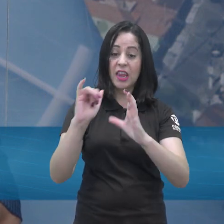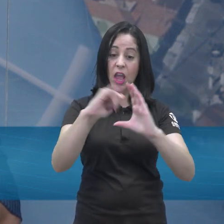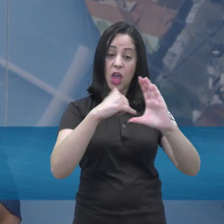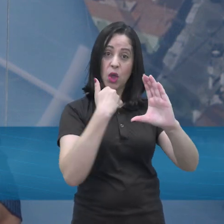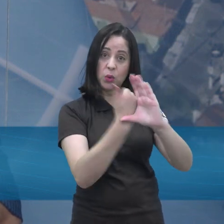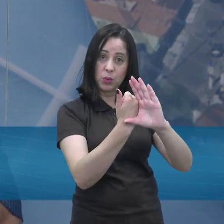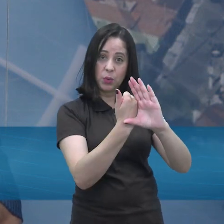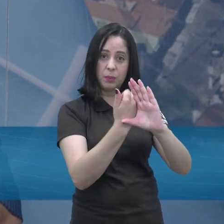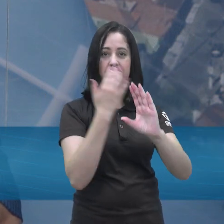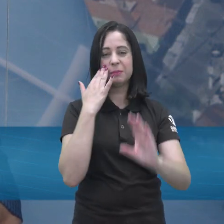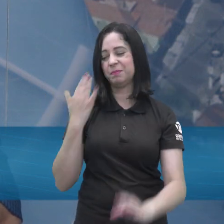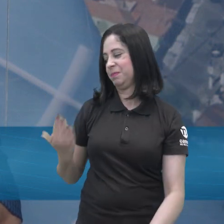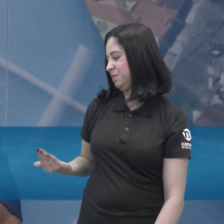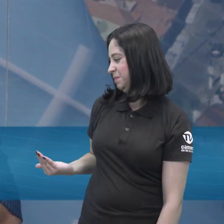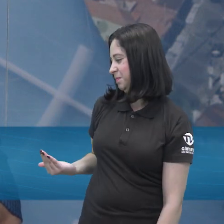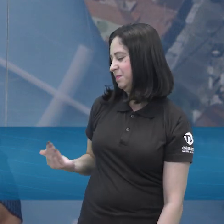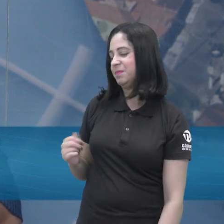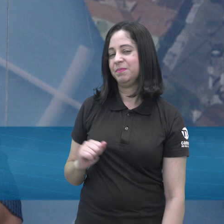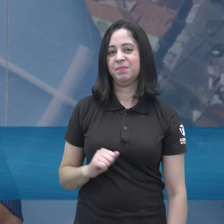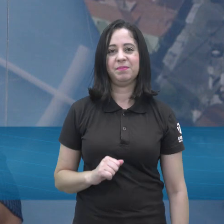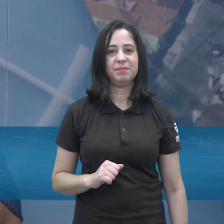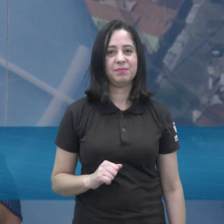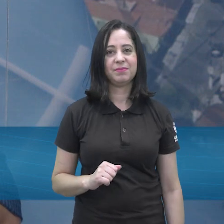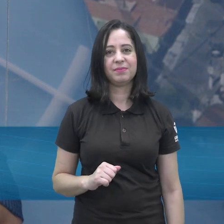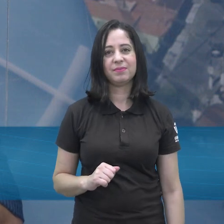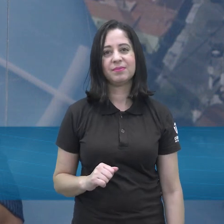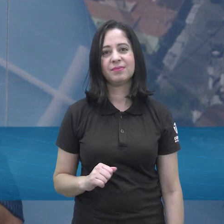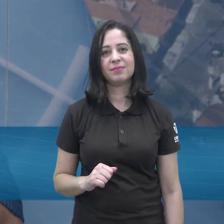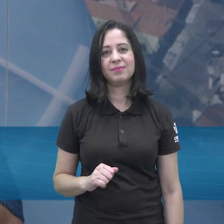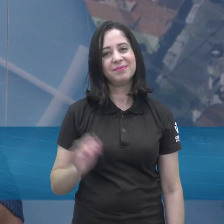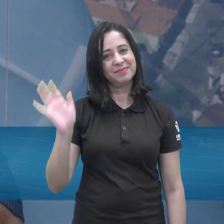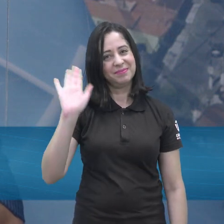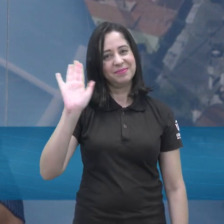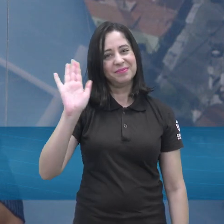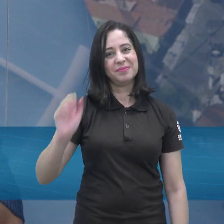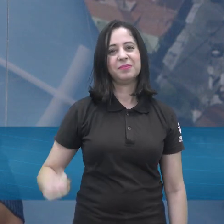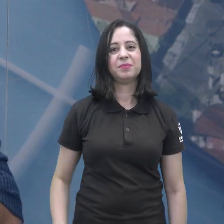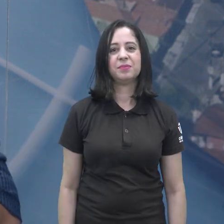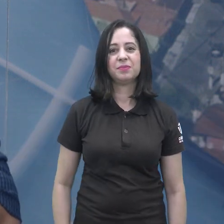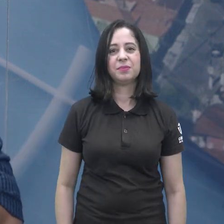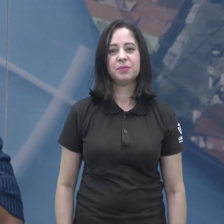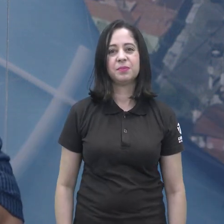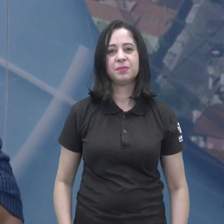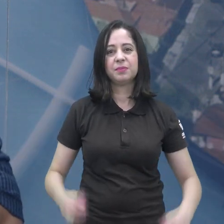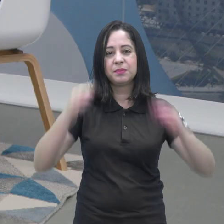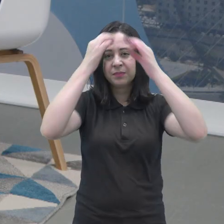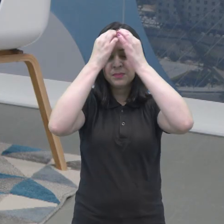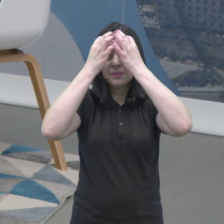YouTube, youtube.com/tvcâmara SJC. Até mais.